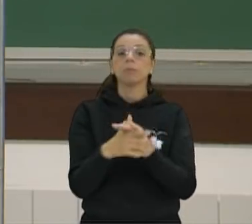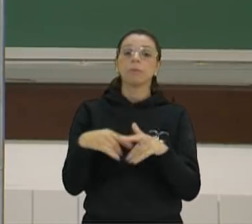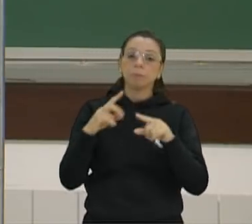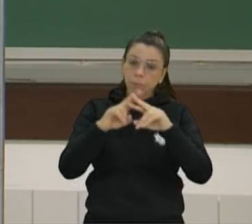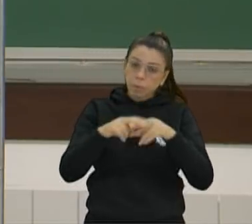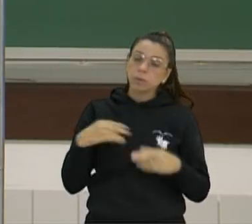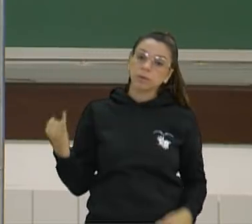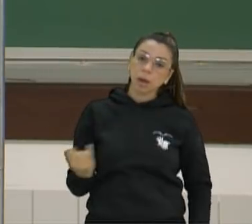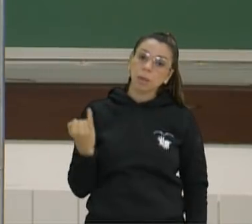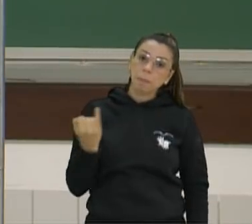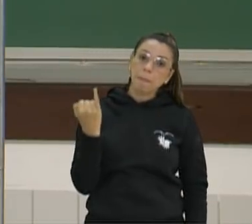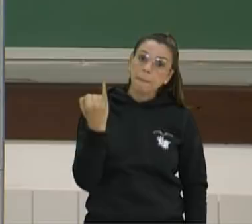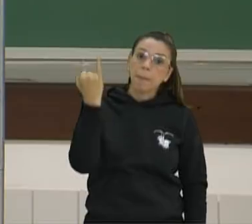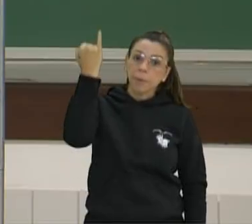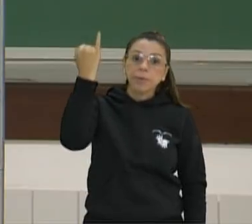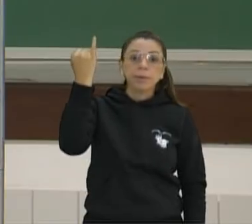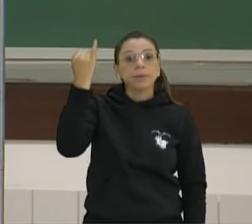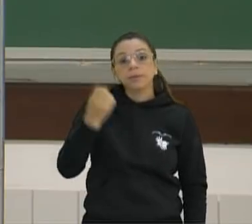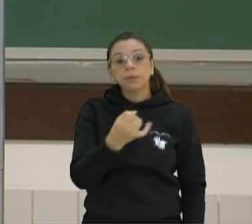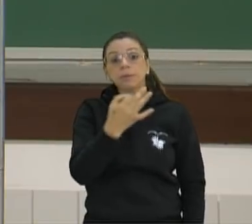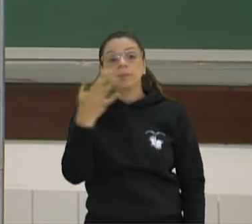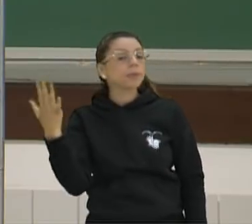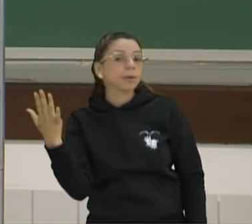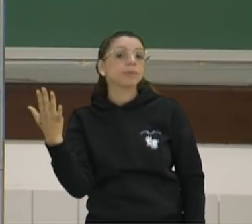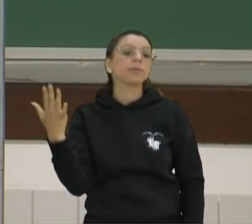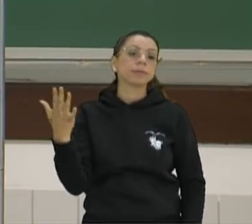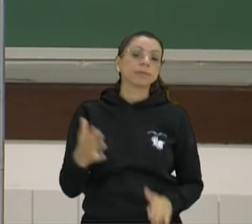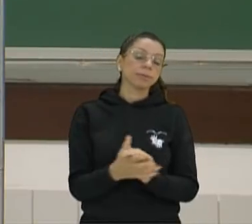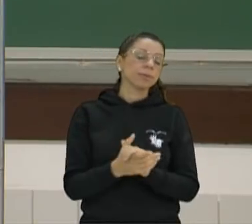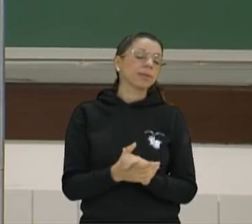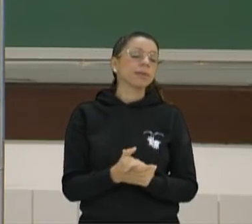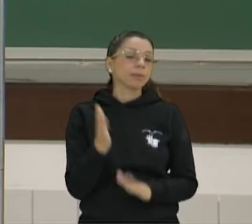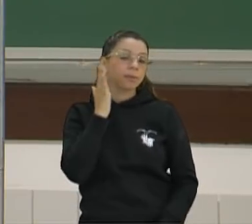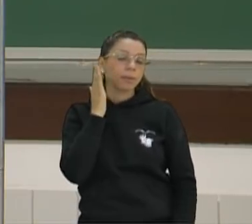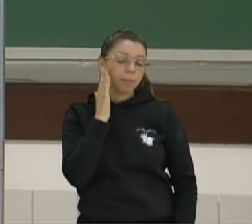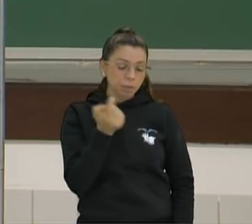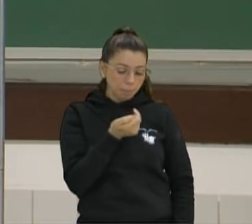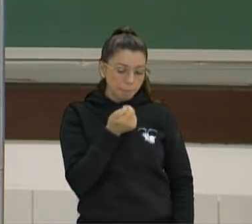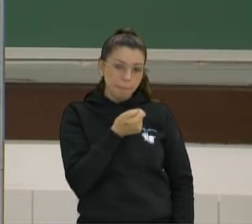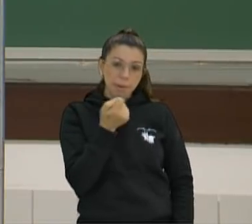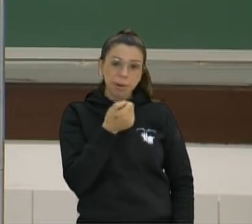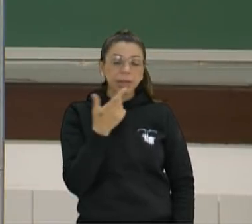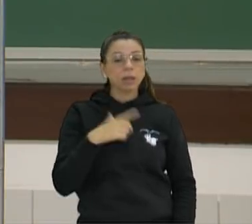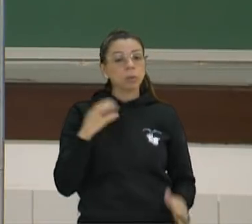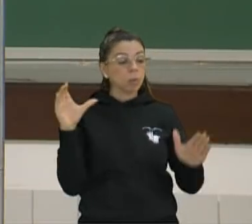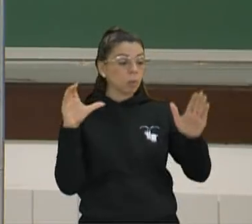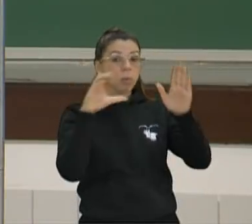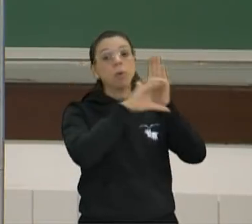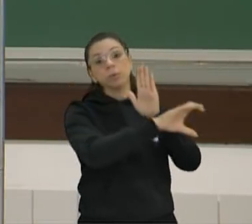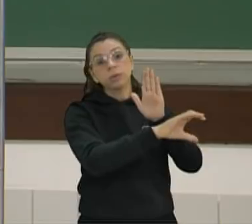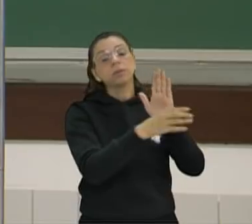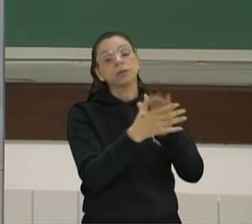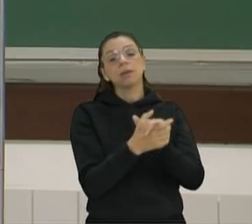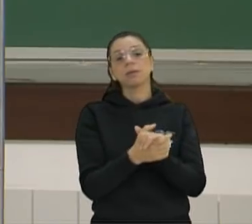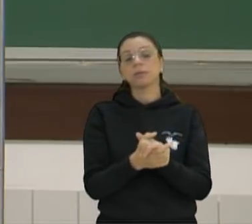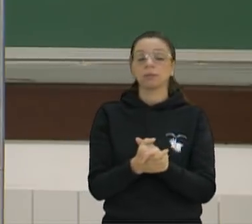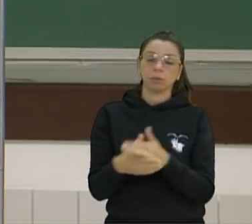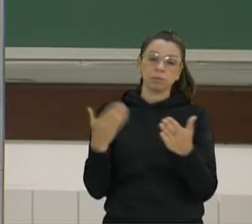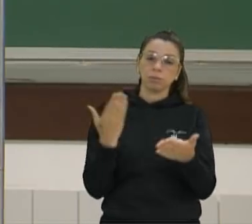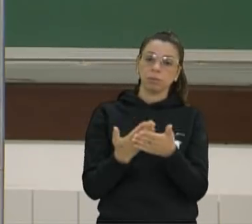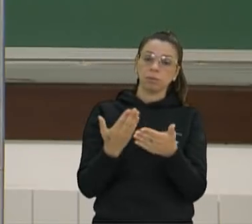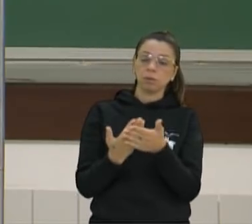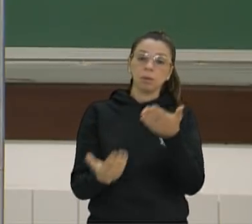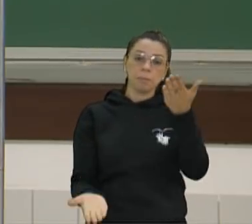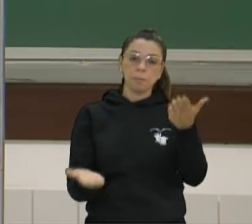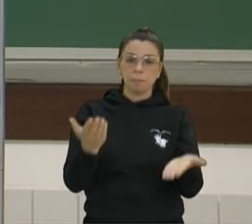da geometria. Veja quanta coisa dá para fazer, às vezes sabendo um pouquinho, sabendo aplicar um pouquinho do que a gente já viu, estudamos proporção aí no